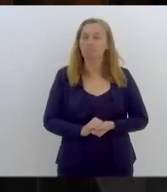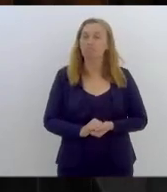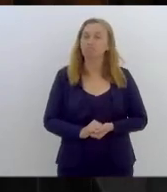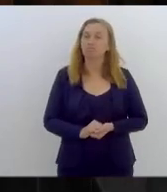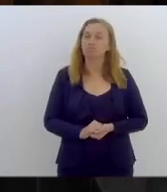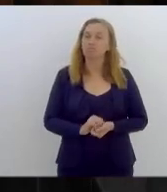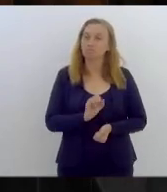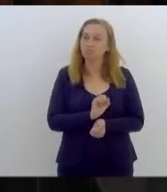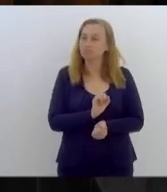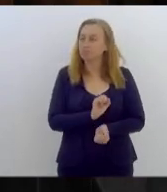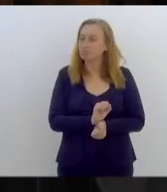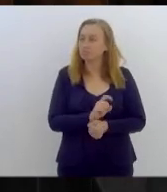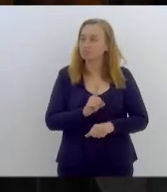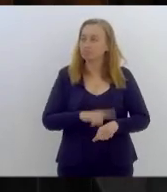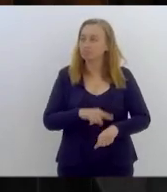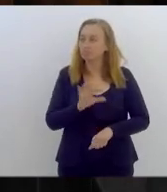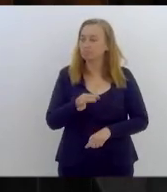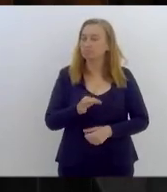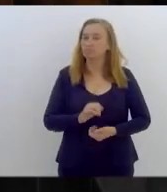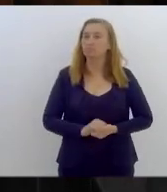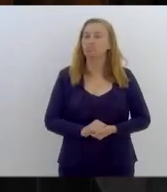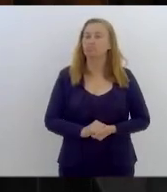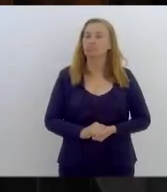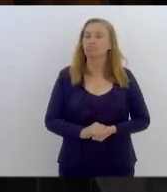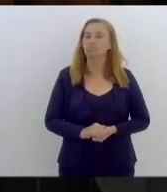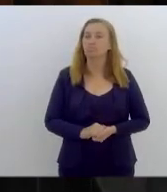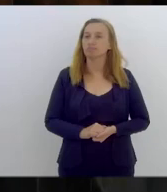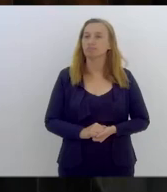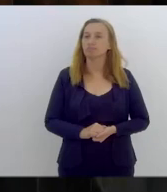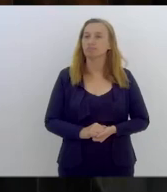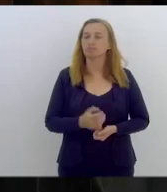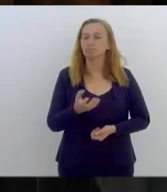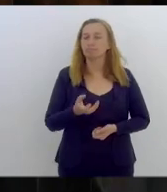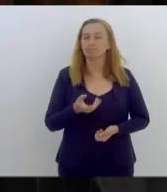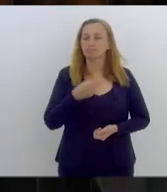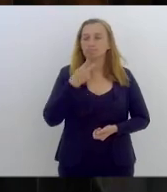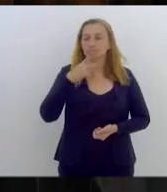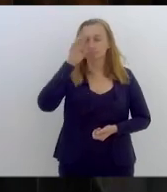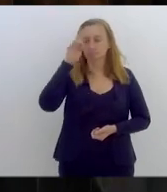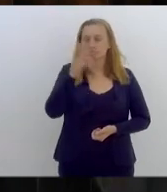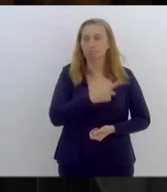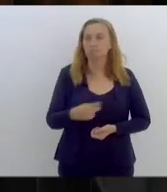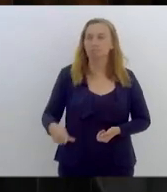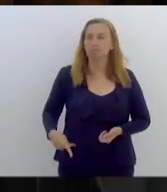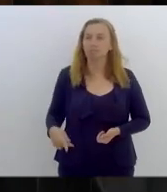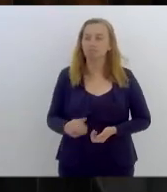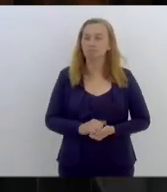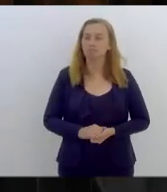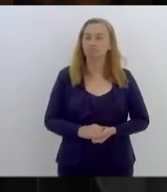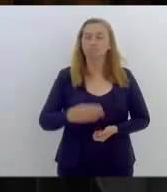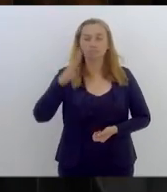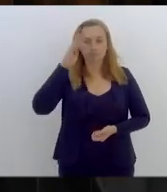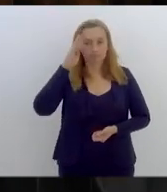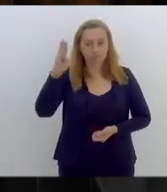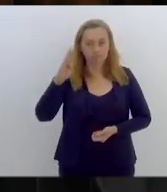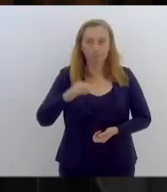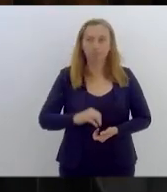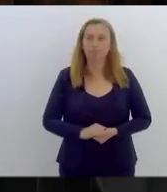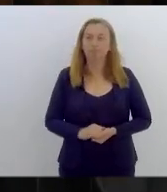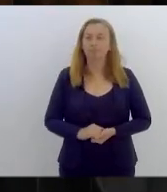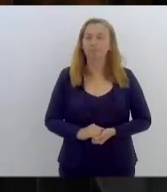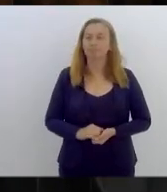ao tempo dando ao tempo ao tempo queria dizer senhor presidente que é fundamental